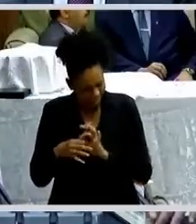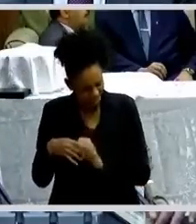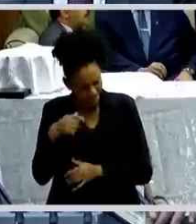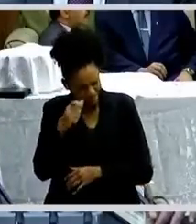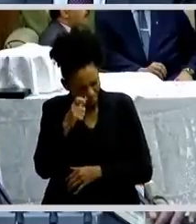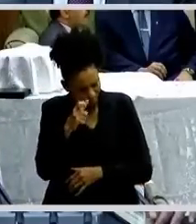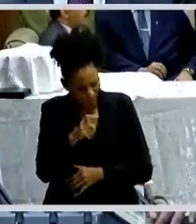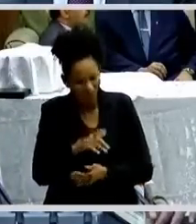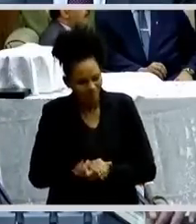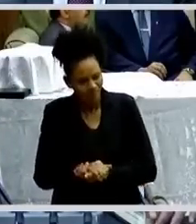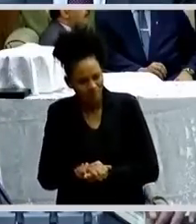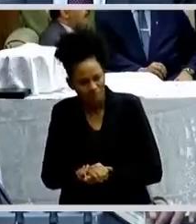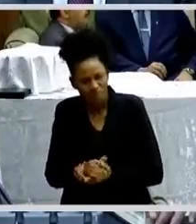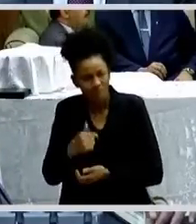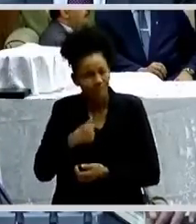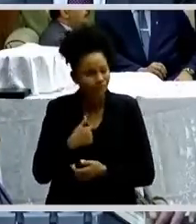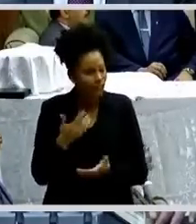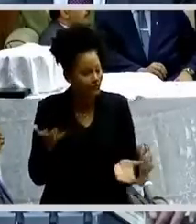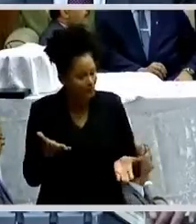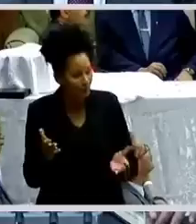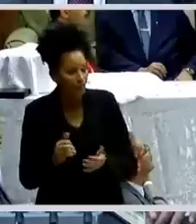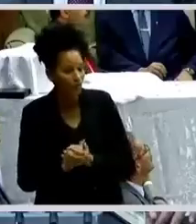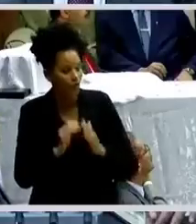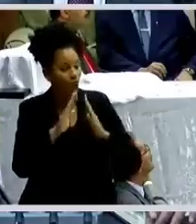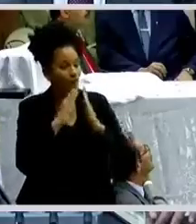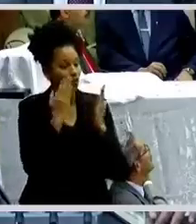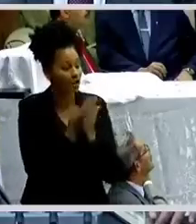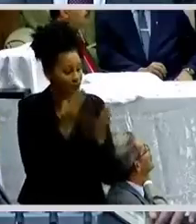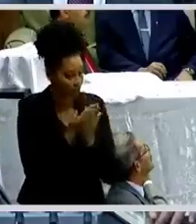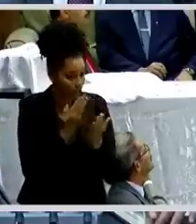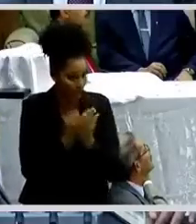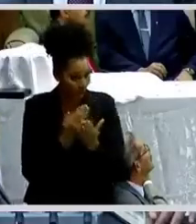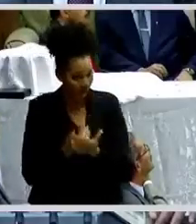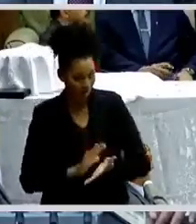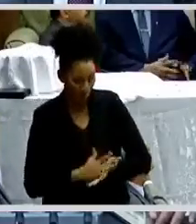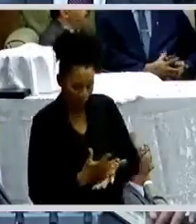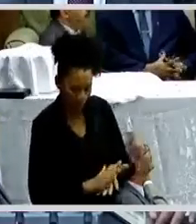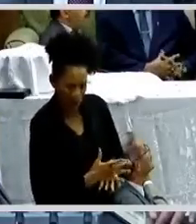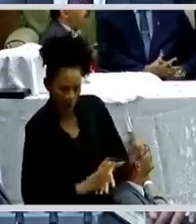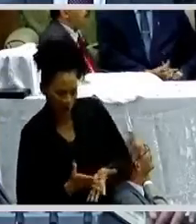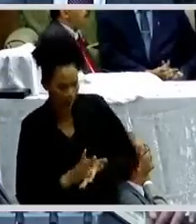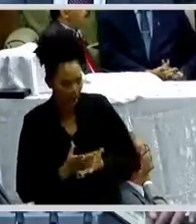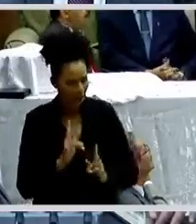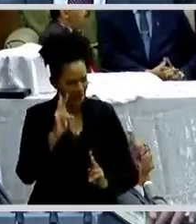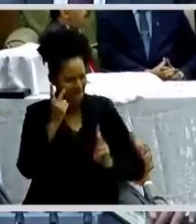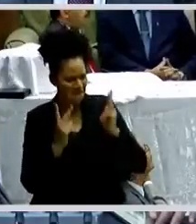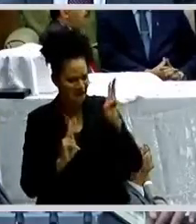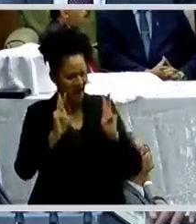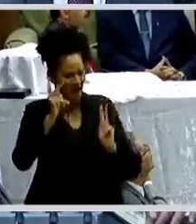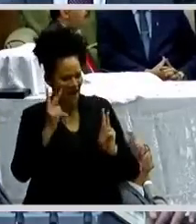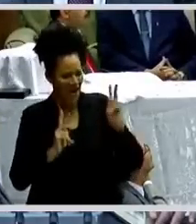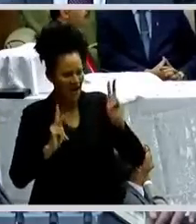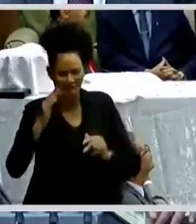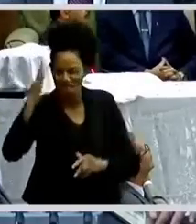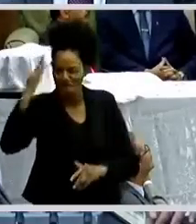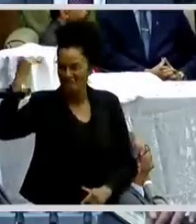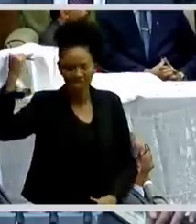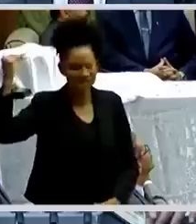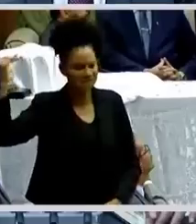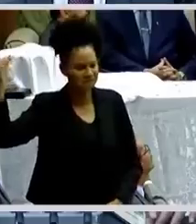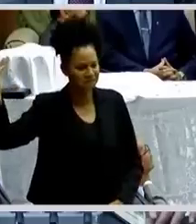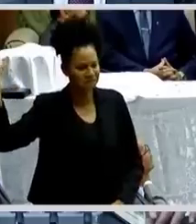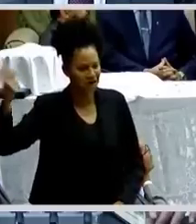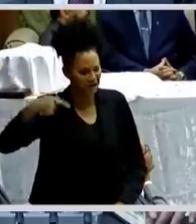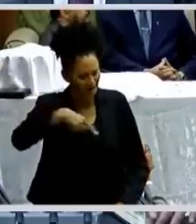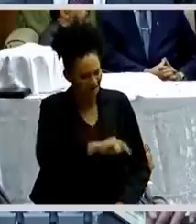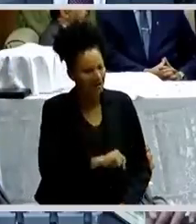interessante. Uma das escolas de samba lá de São Paulo, nesse carnaval, pegou fama porque trouxe esse